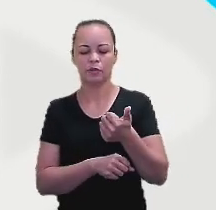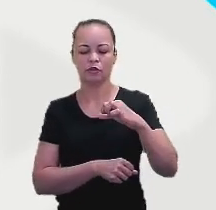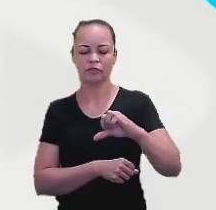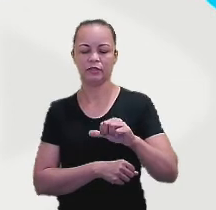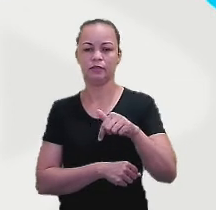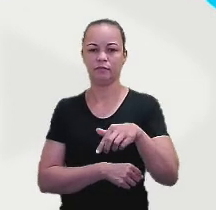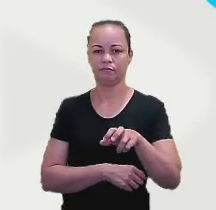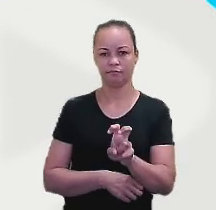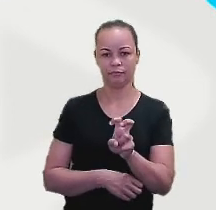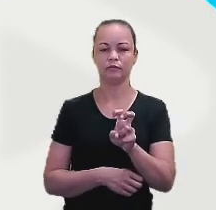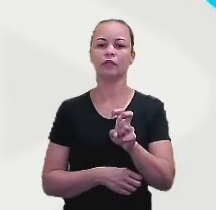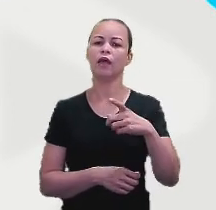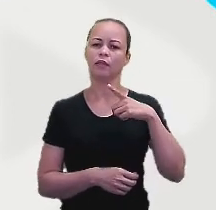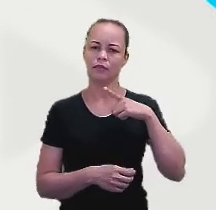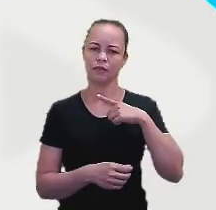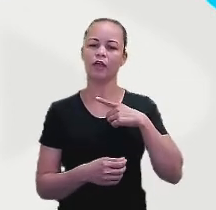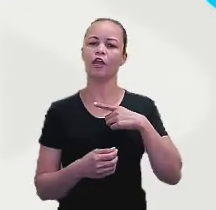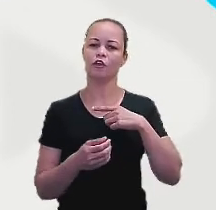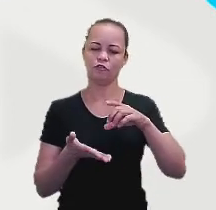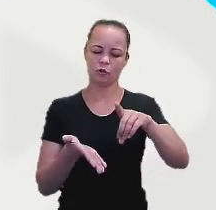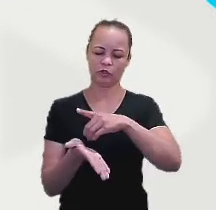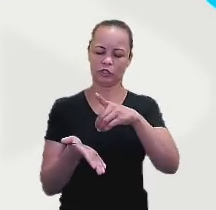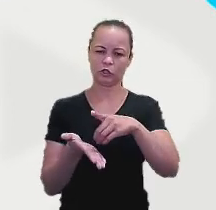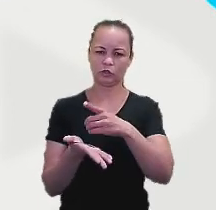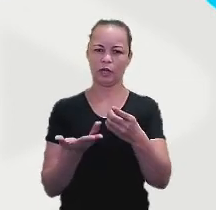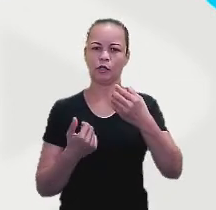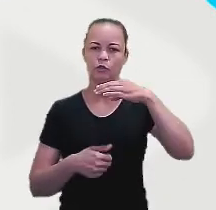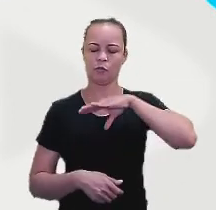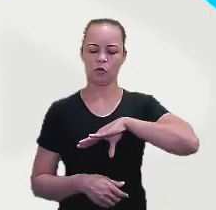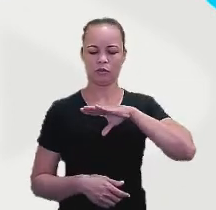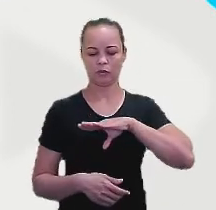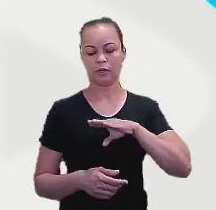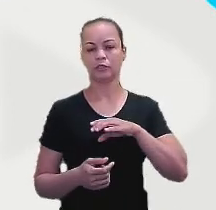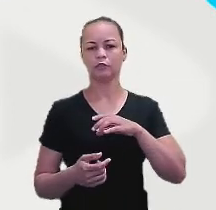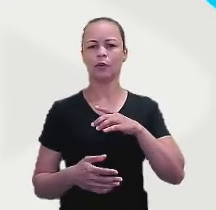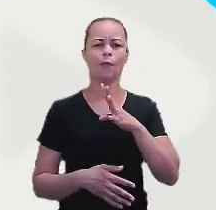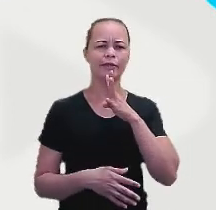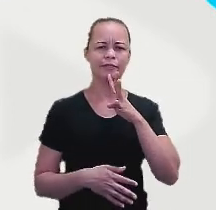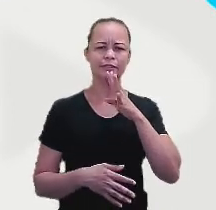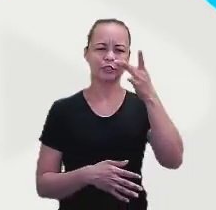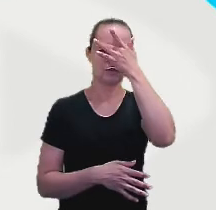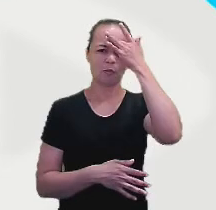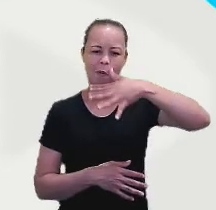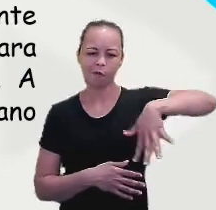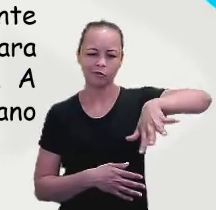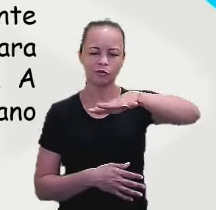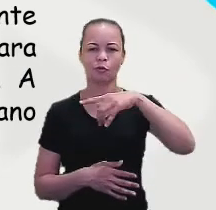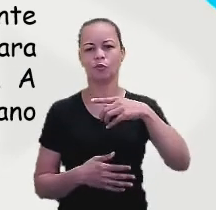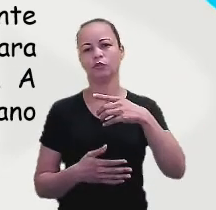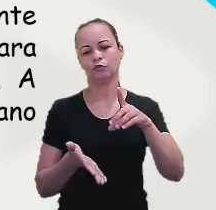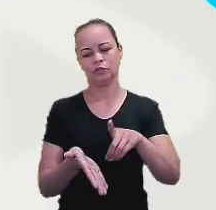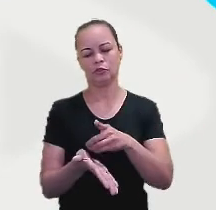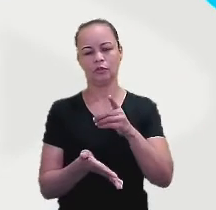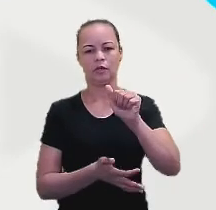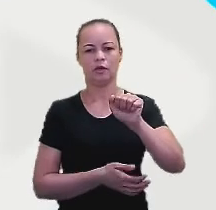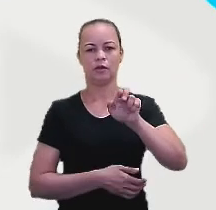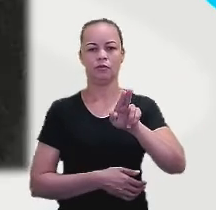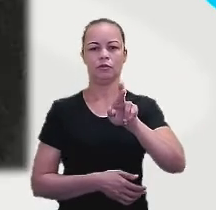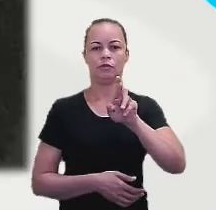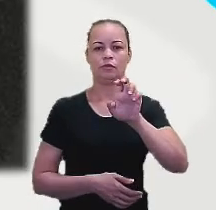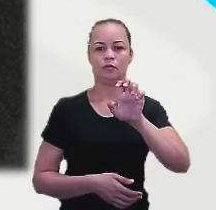novo Dicionário da Língua Portuguesa, conhecido por todos como Dicionário Aurélio. Então,